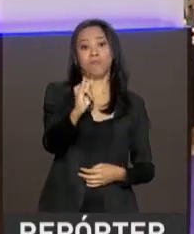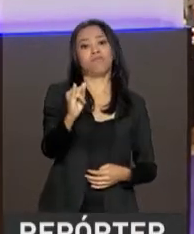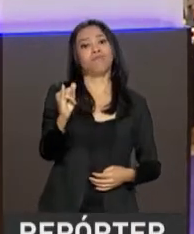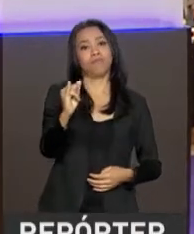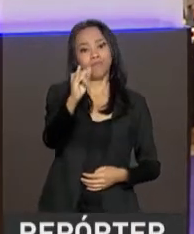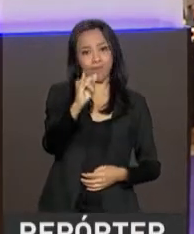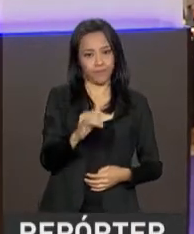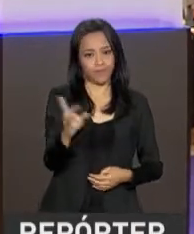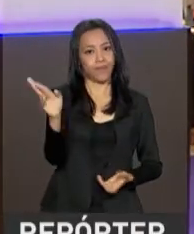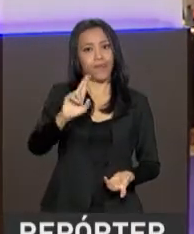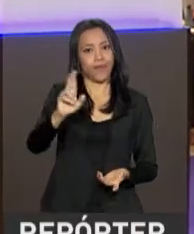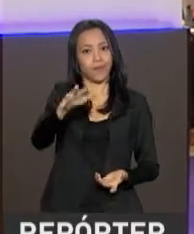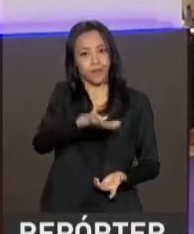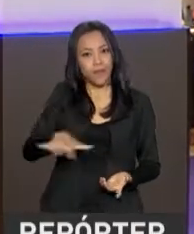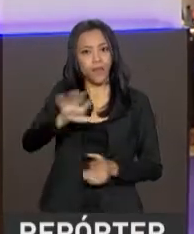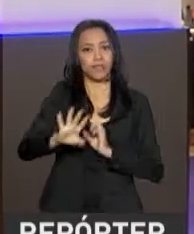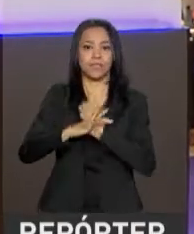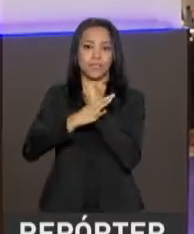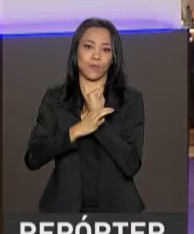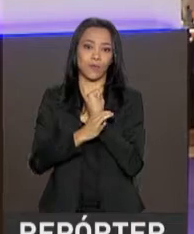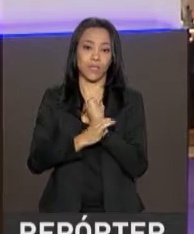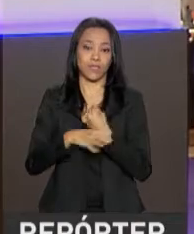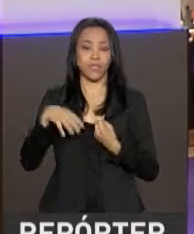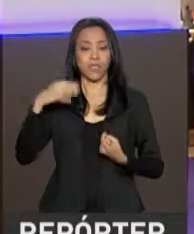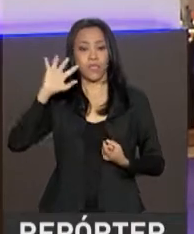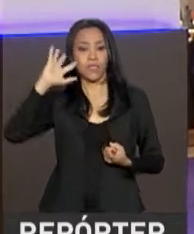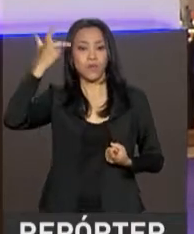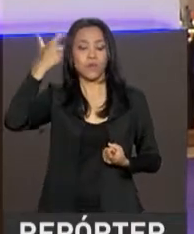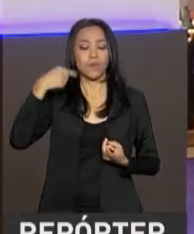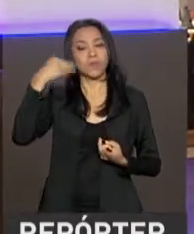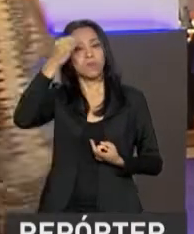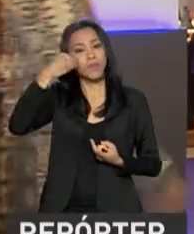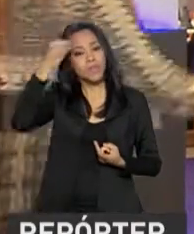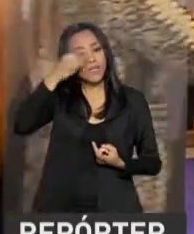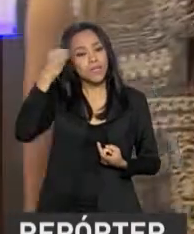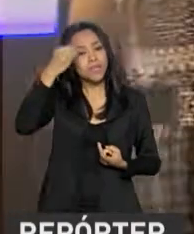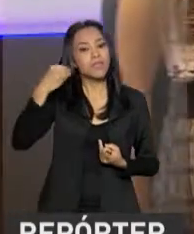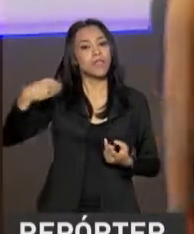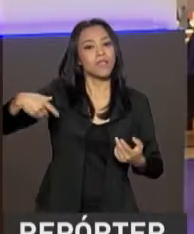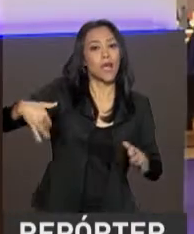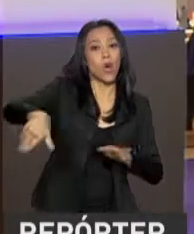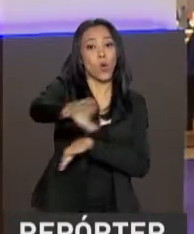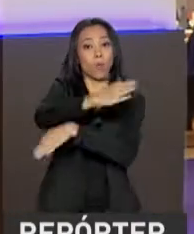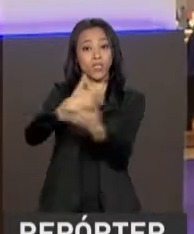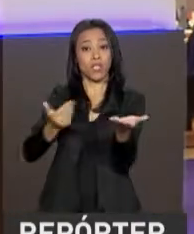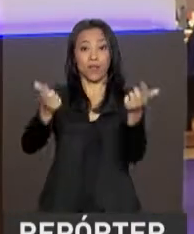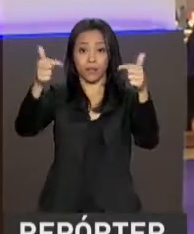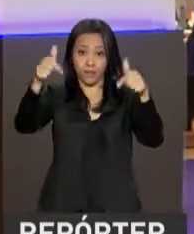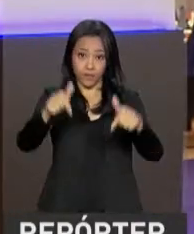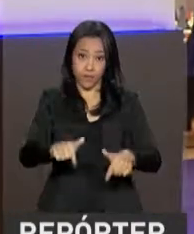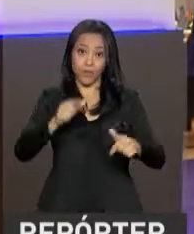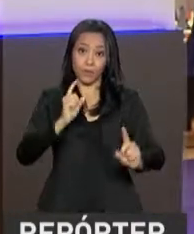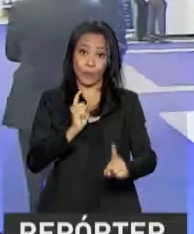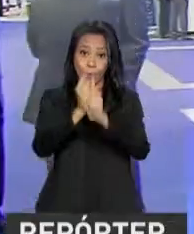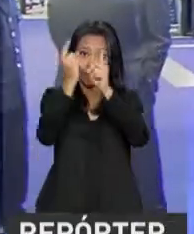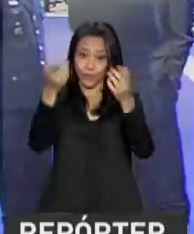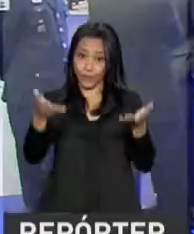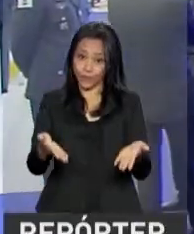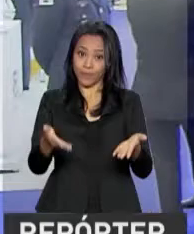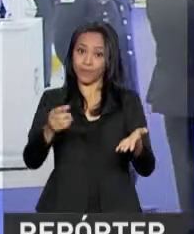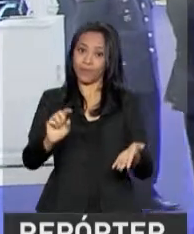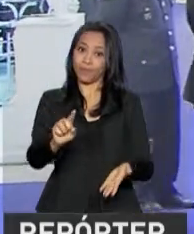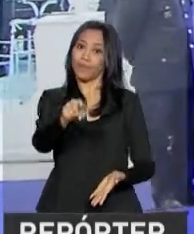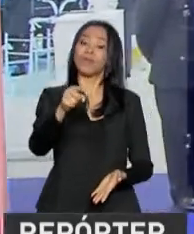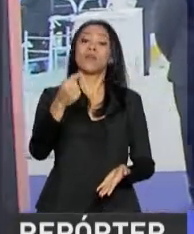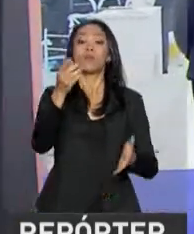segurança online soluções e experiências que estão sendo compartilhadas em um evento inédito no país durante